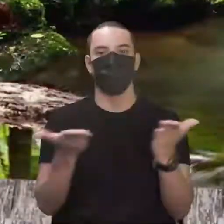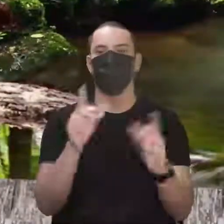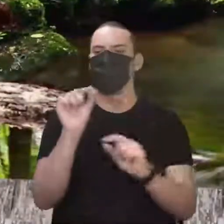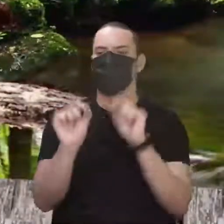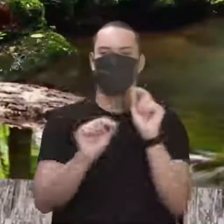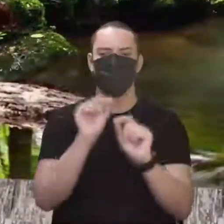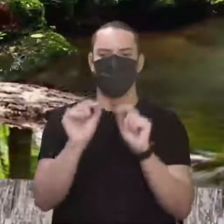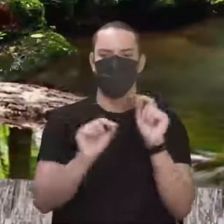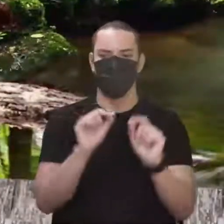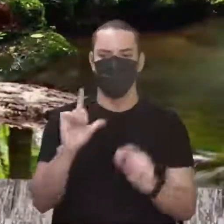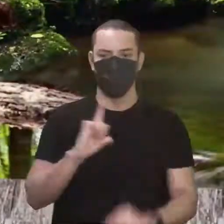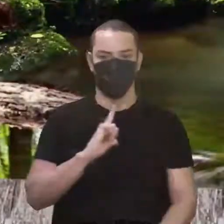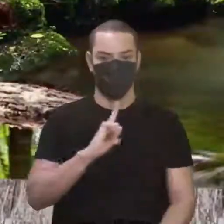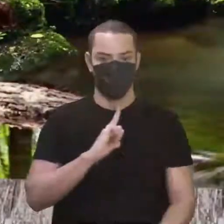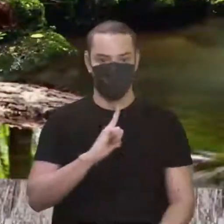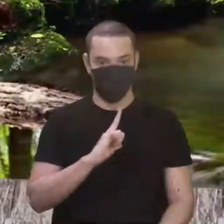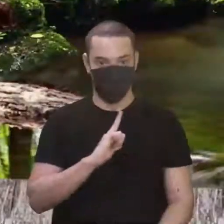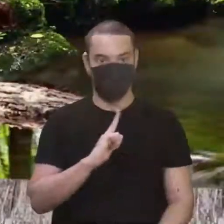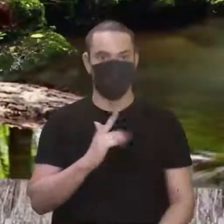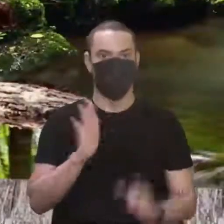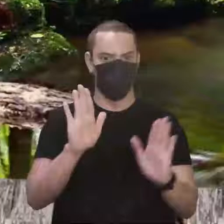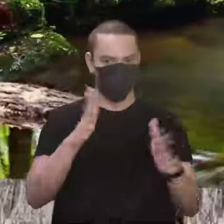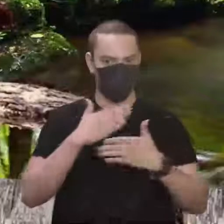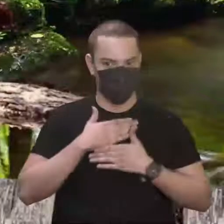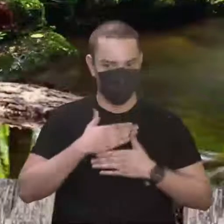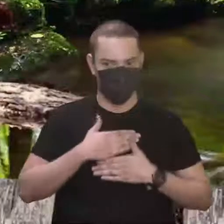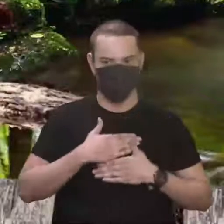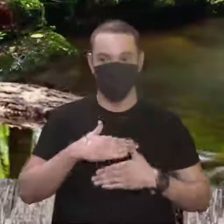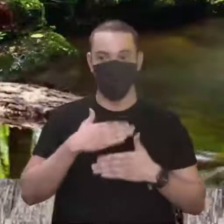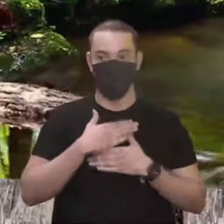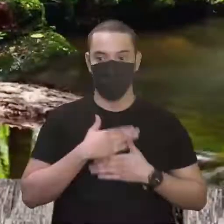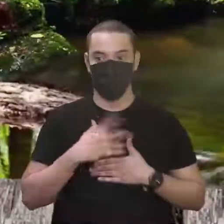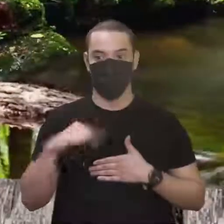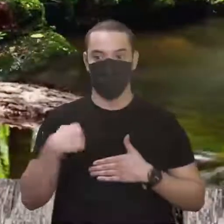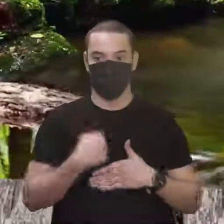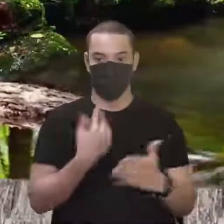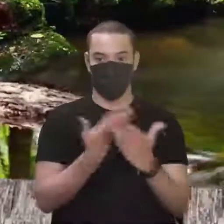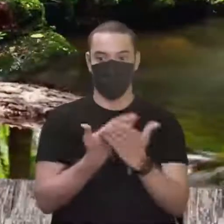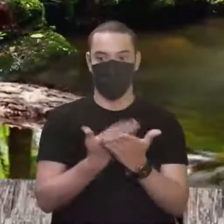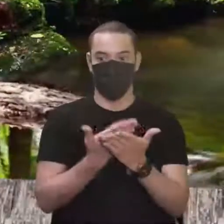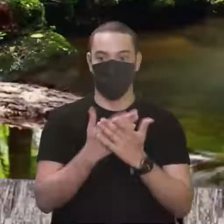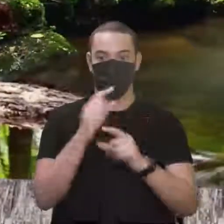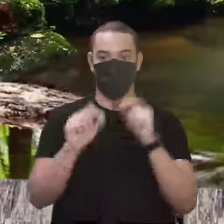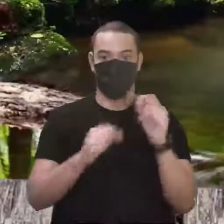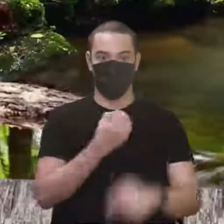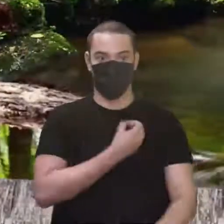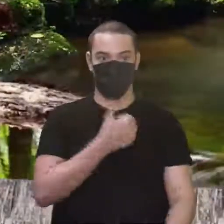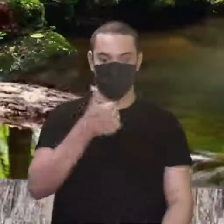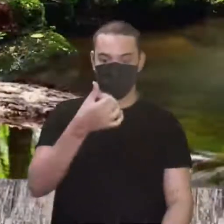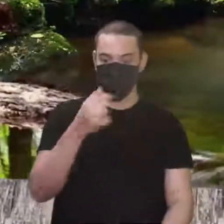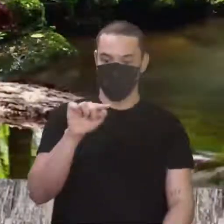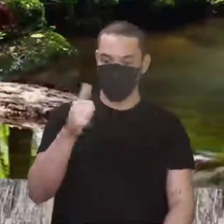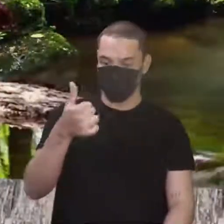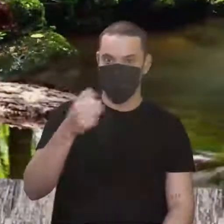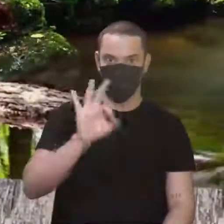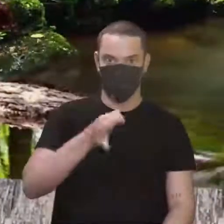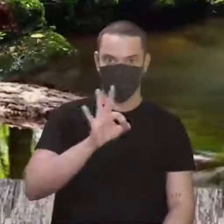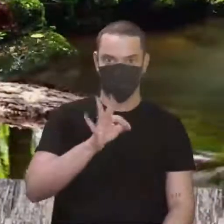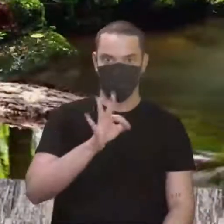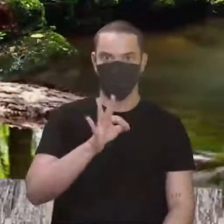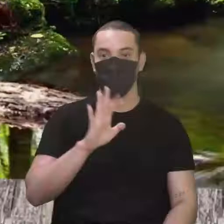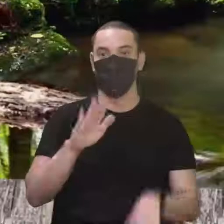nós temos, hein, queridos? Agora a gente está aqui, ó, nossa aula hoje é a aula 16.1,